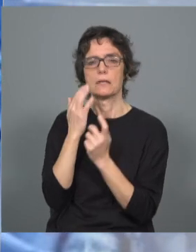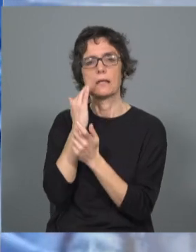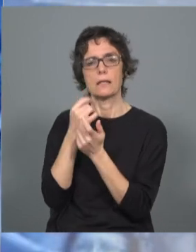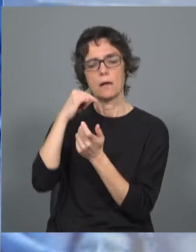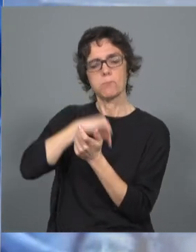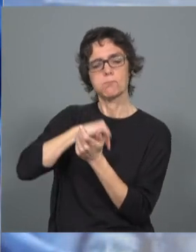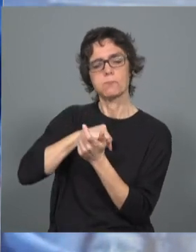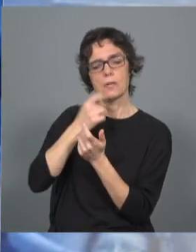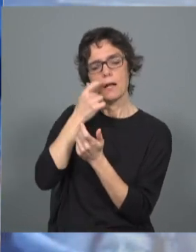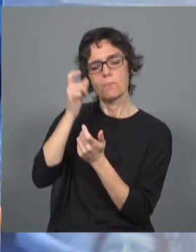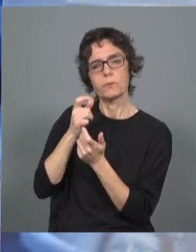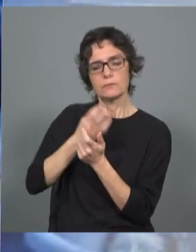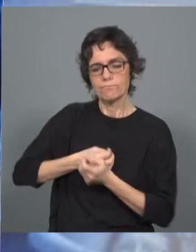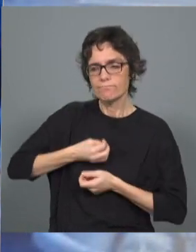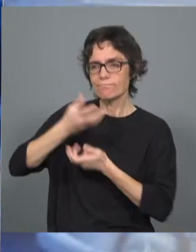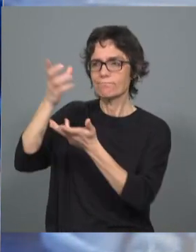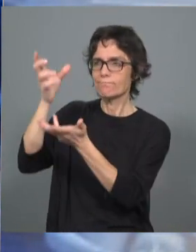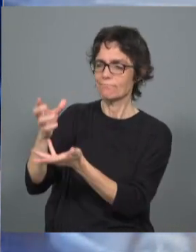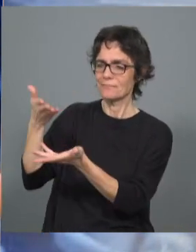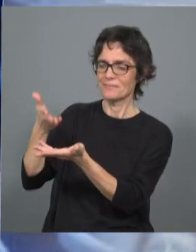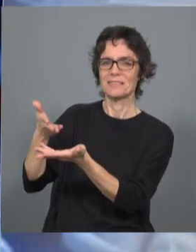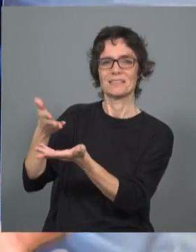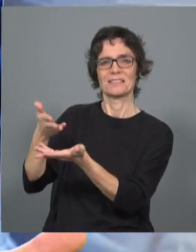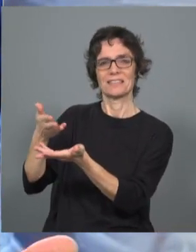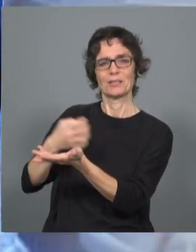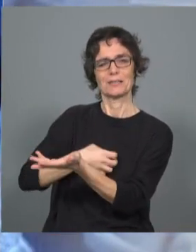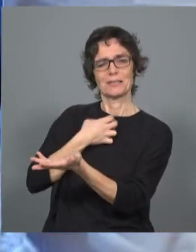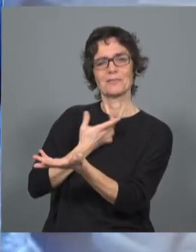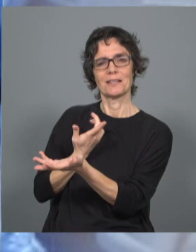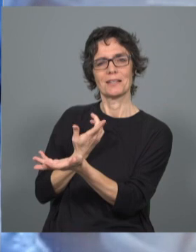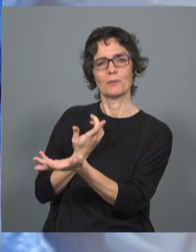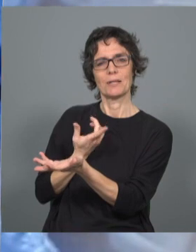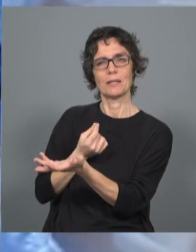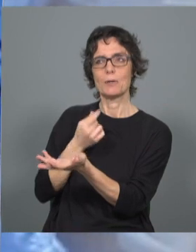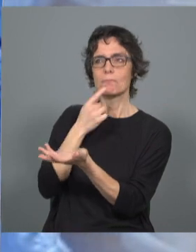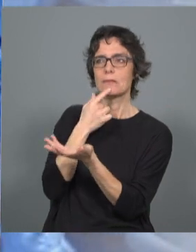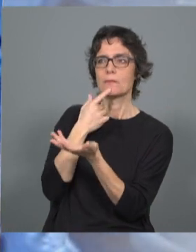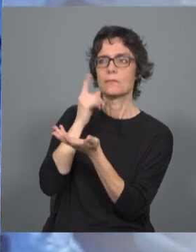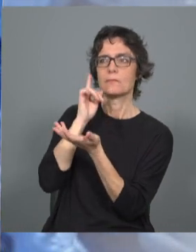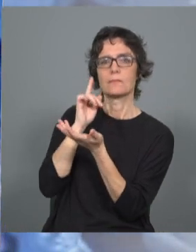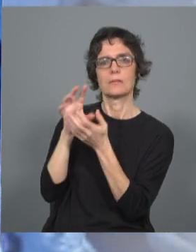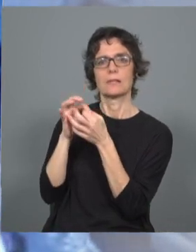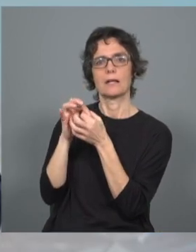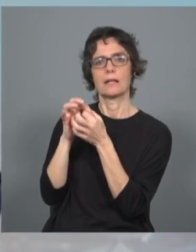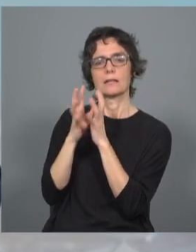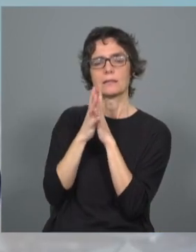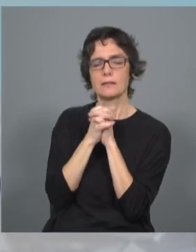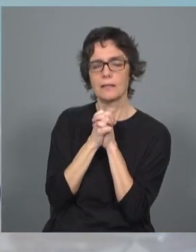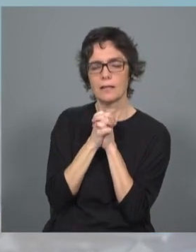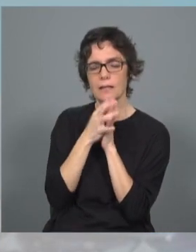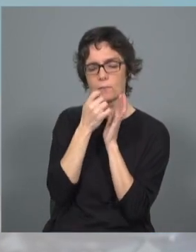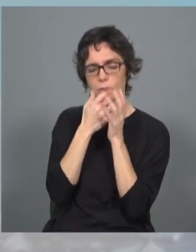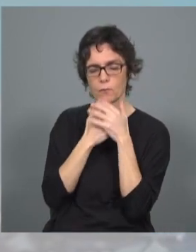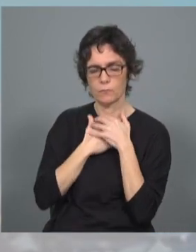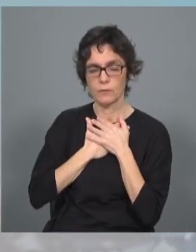consigo própria e de assumir também o que significa o participar na comunhão. Sim. Eu acho que sim, acho que esta